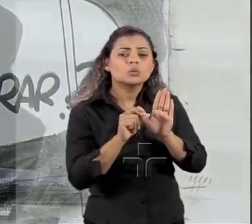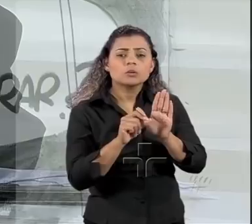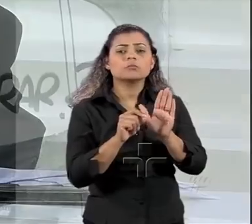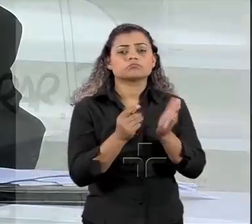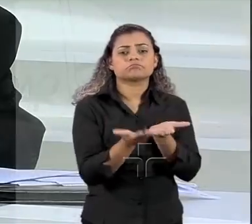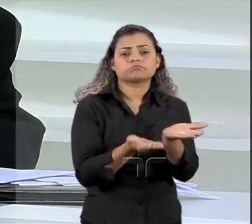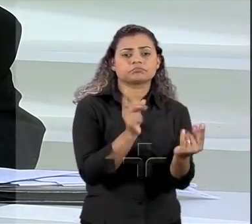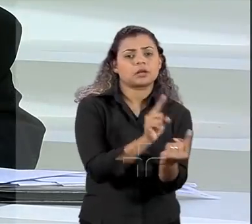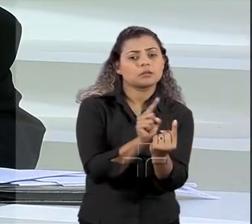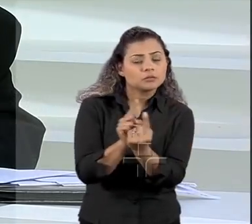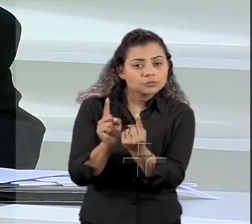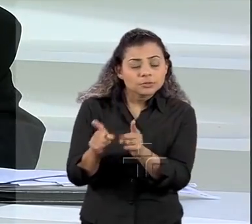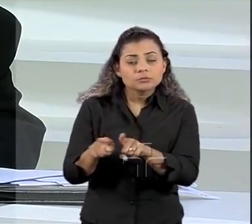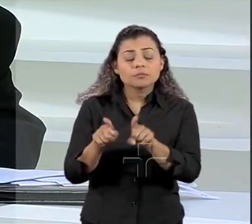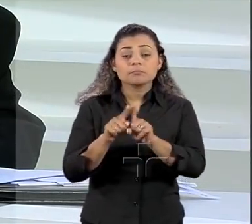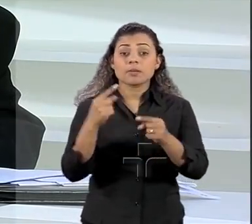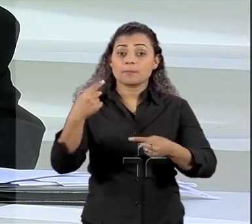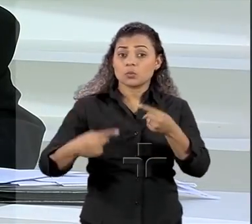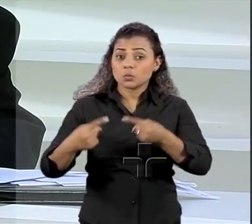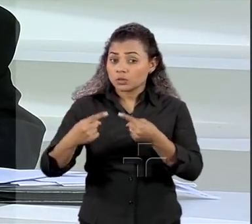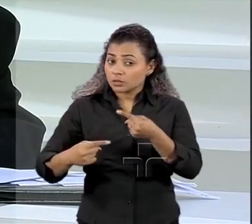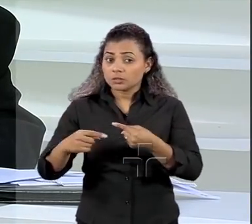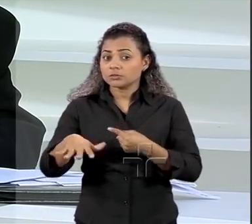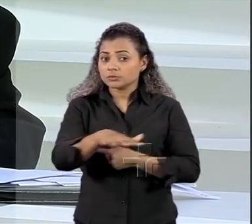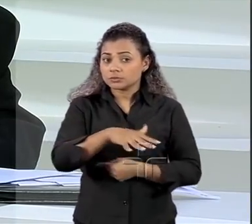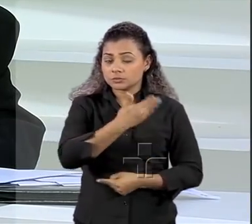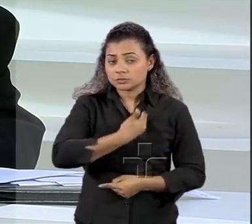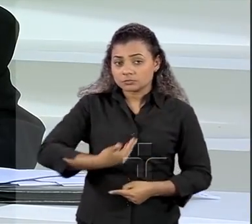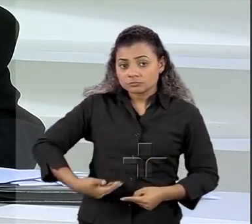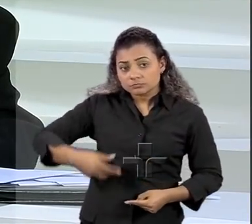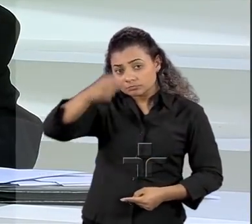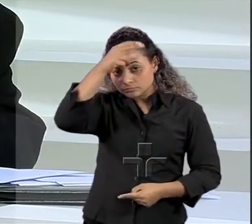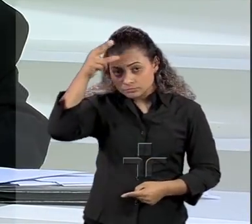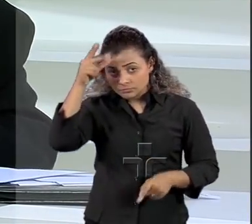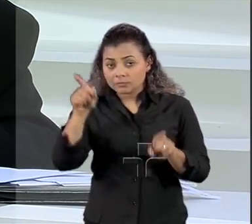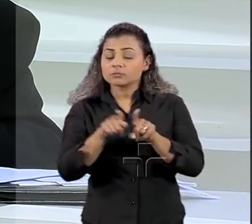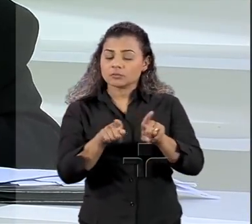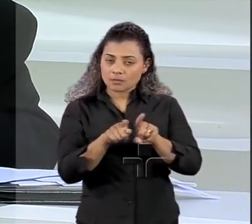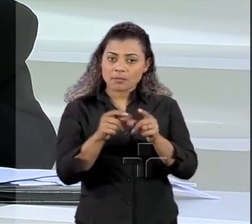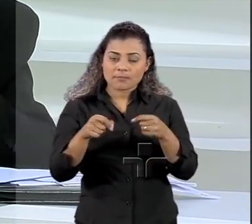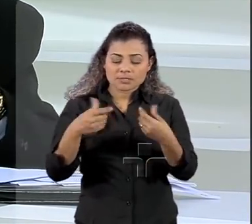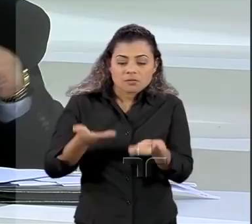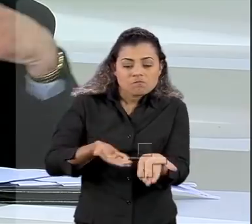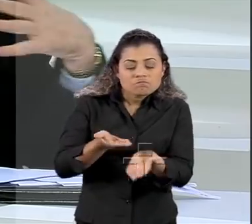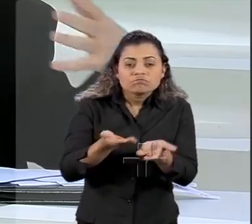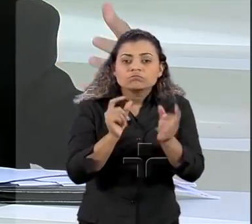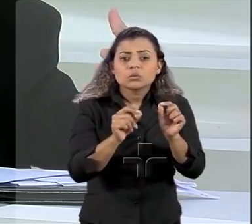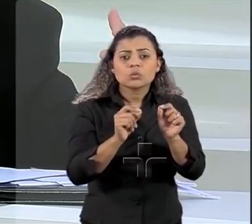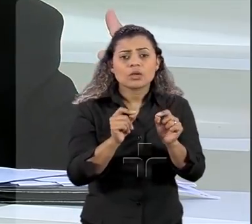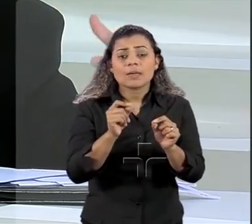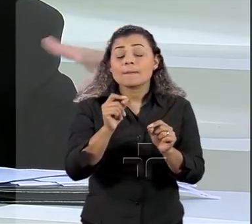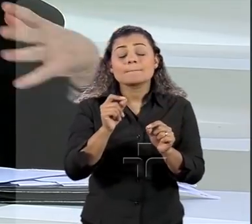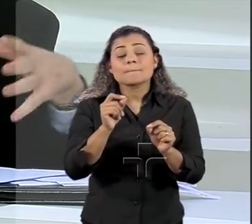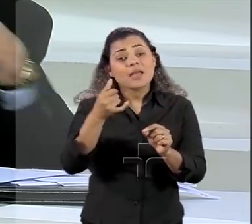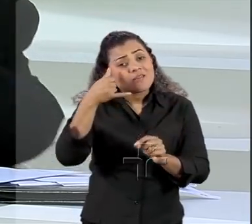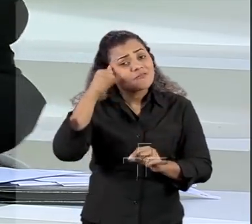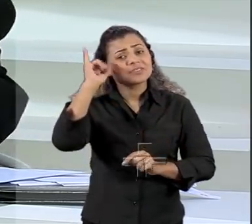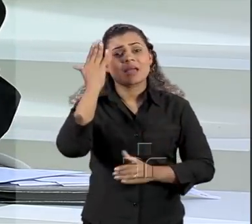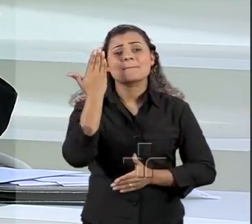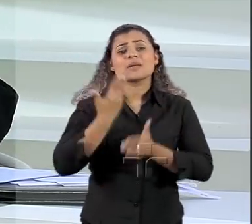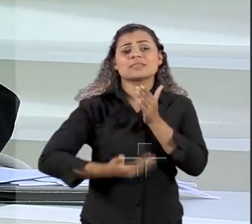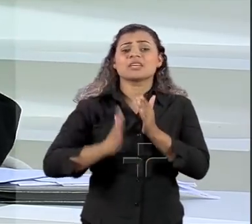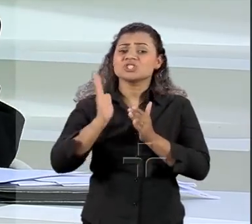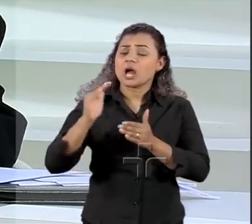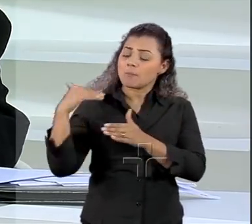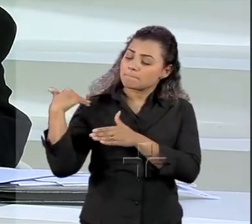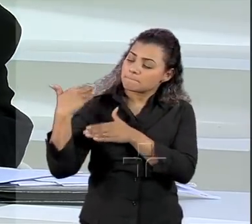e fortalecimento das políticas públicas estaduais e municipais para que não percamos aquilo que já